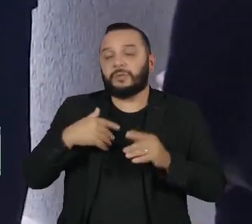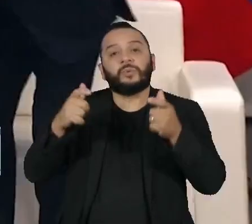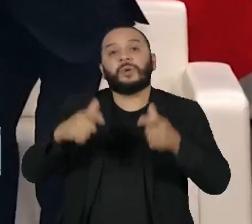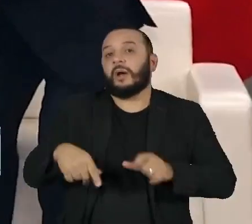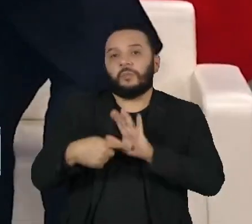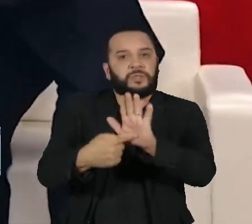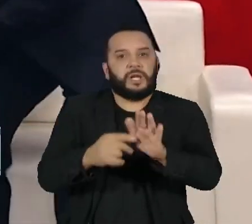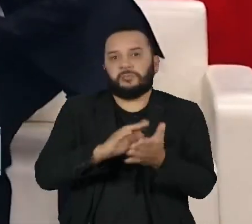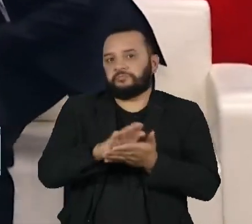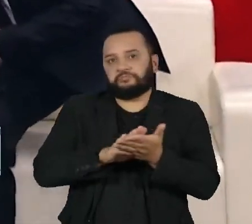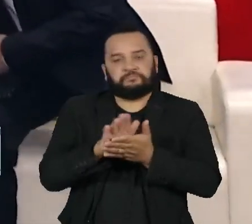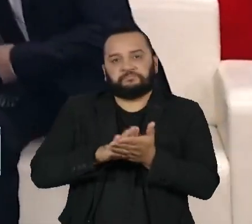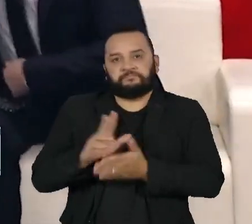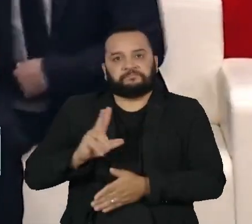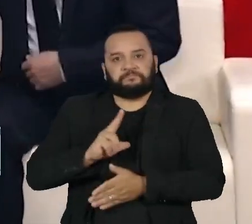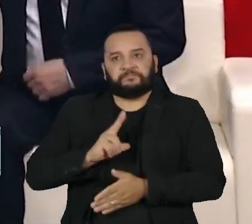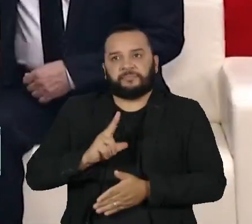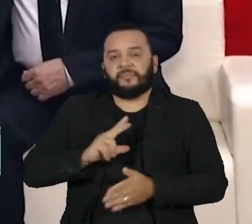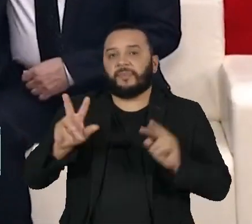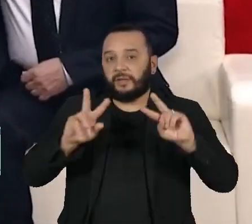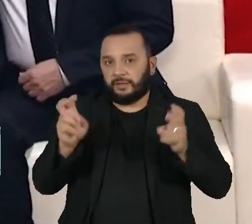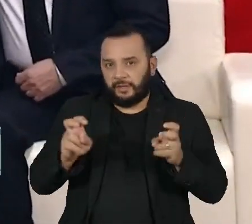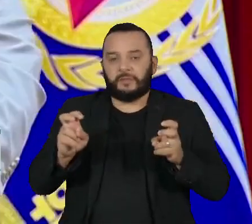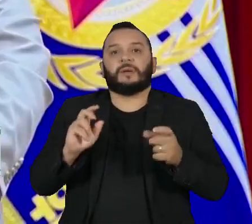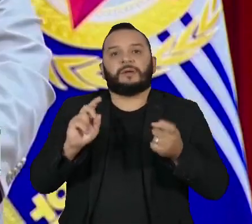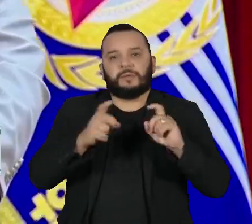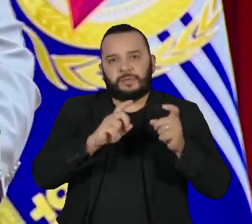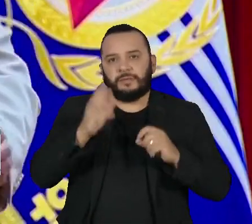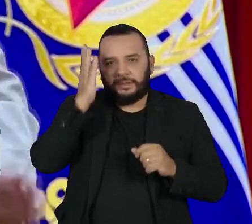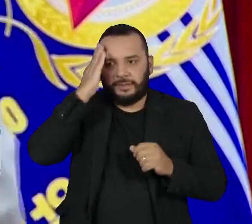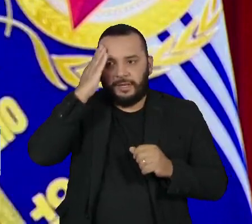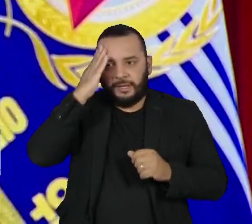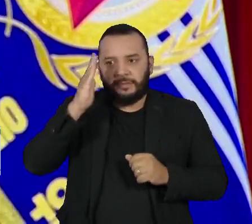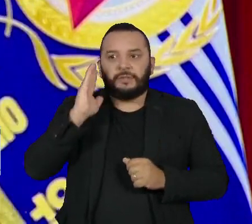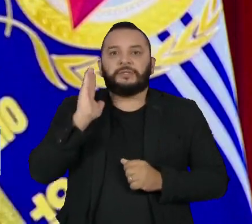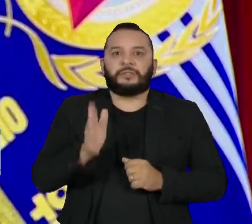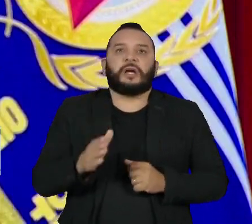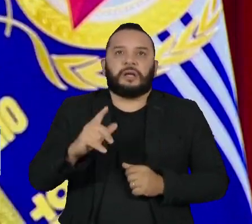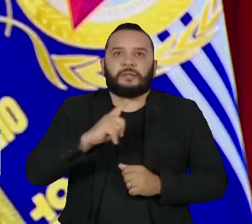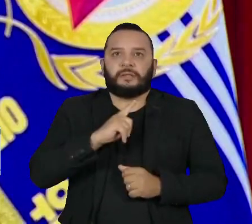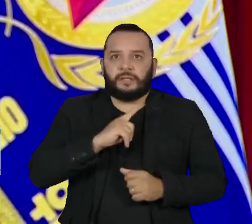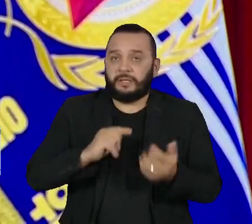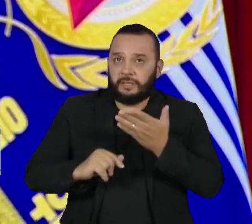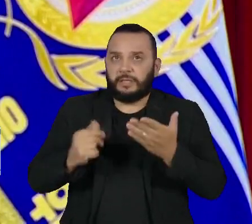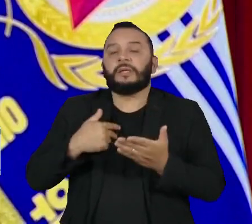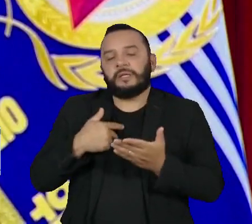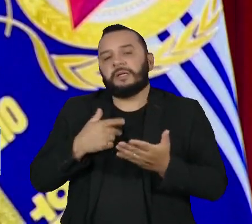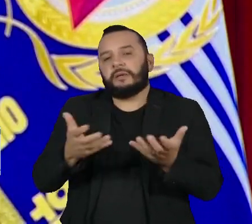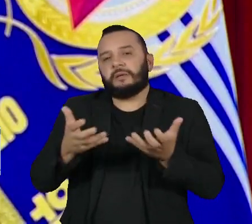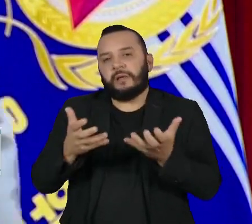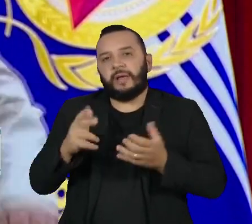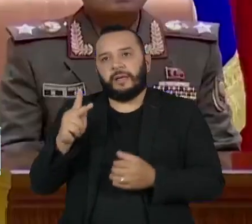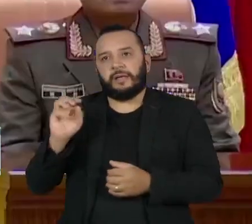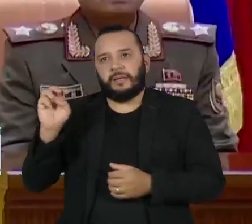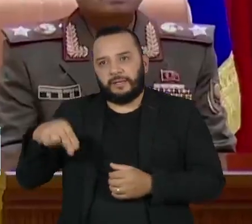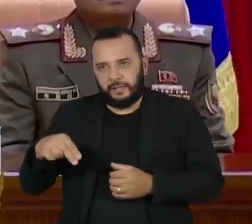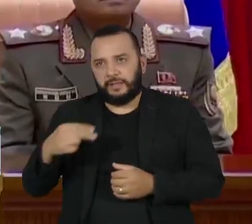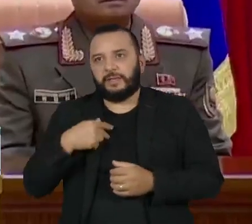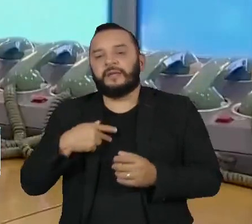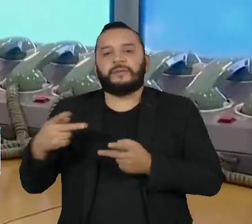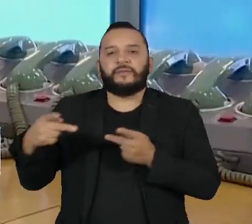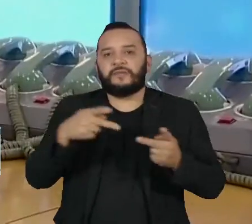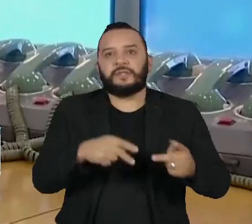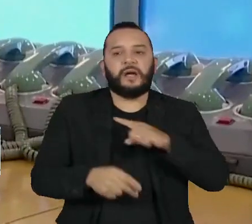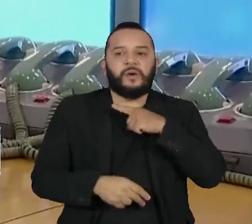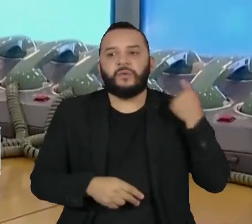revelados mas o tema da reunião já é bastante especulado na semana passada os Estados Unidos alertaram sobre a intenção de que João Um visitar